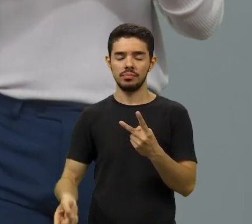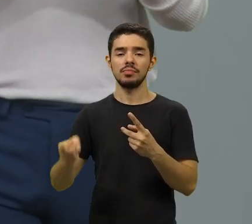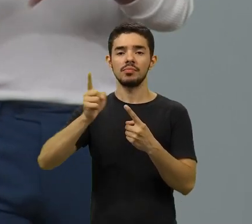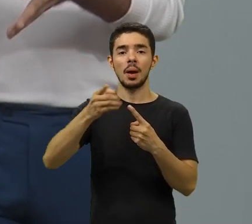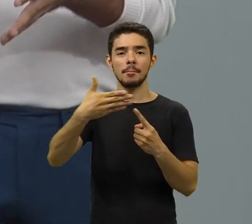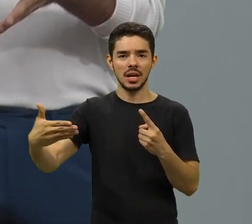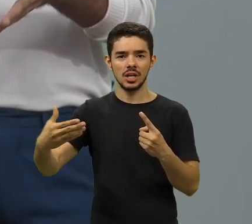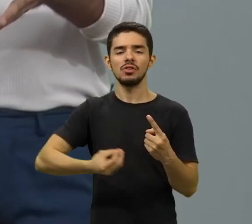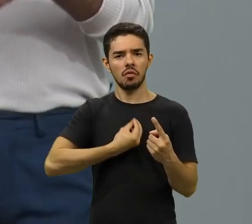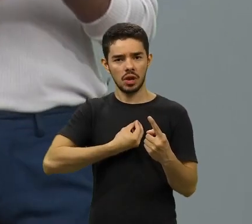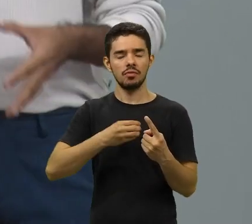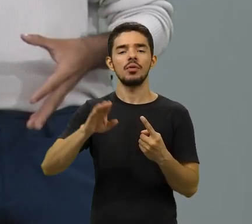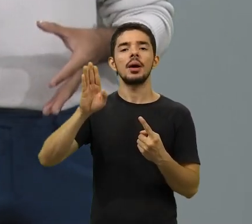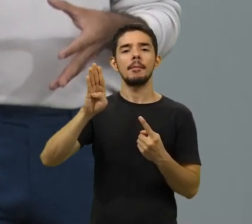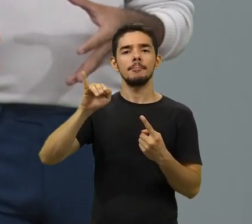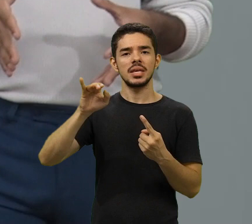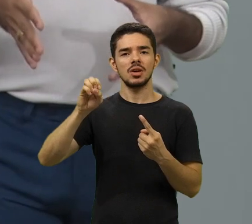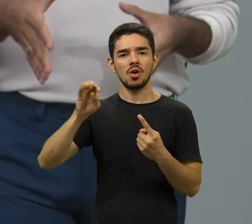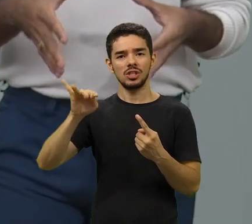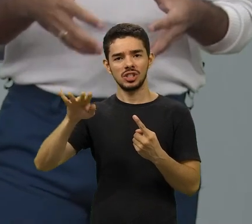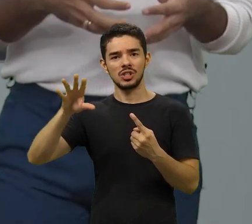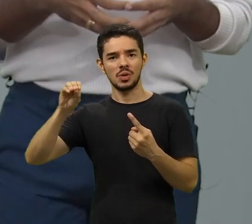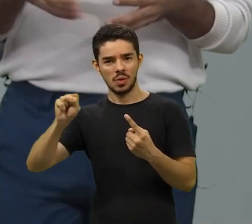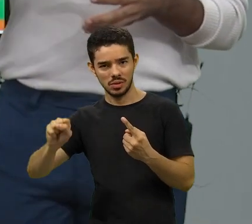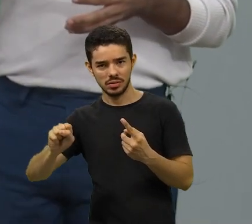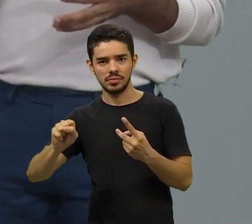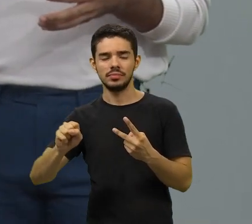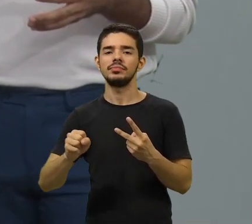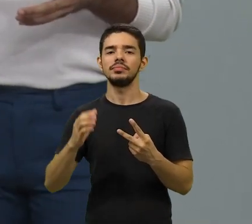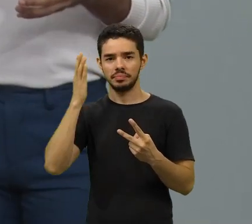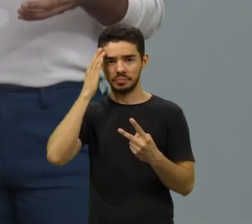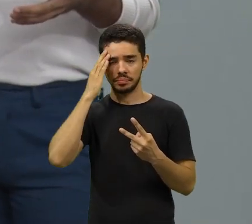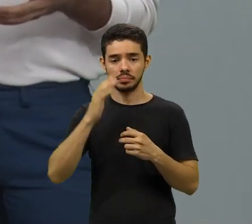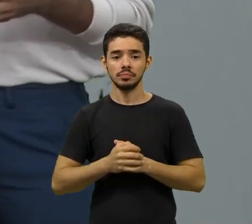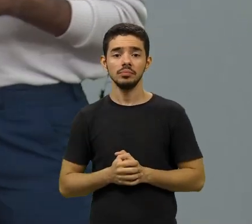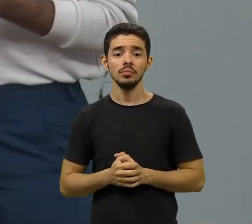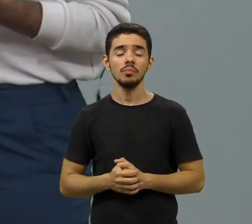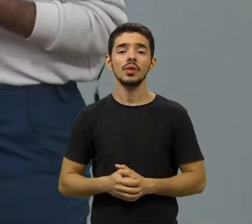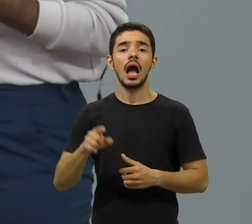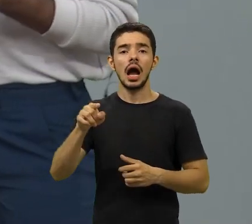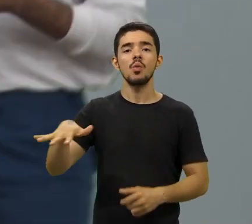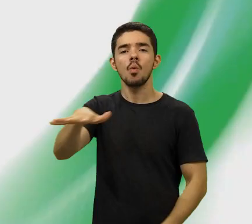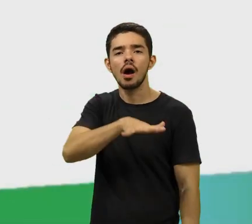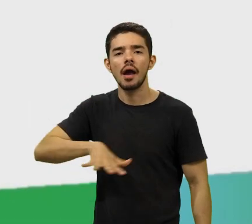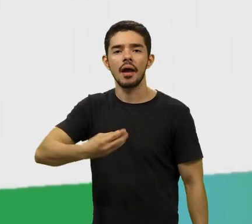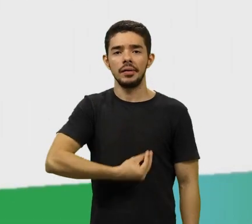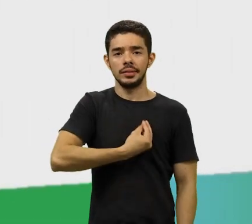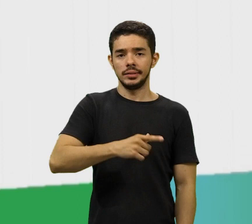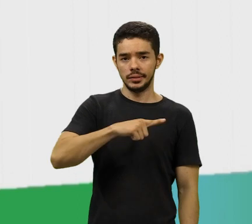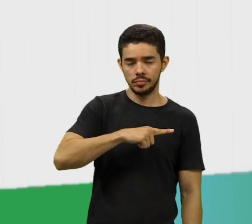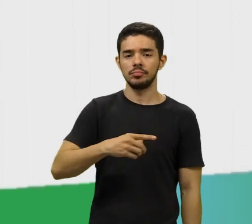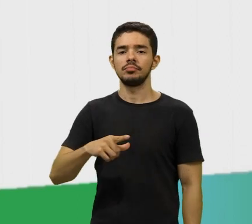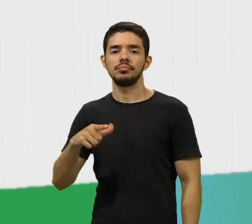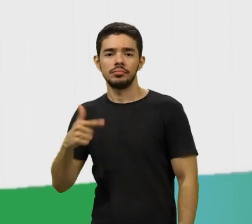estão dentro daquela água são seres vivos, certo? São seres bióticos. E aí o ecossistema ele vai